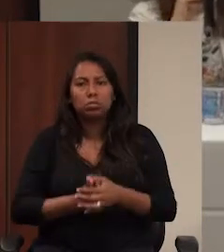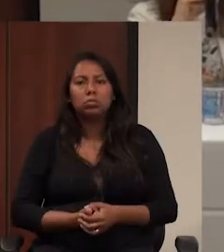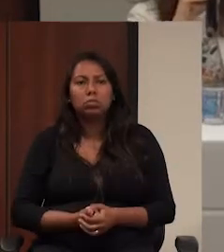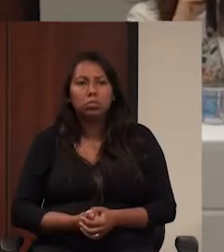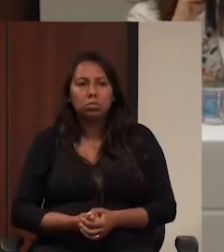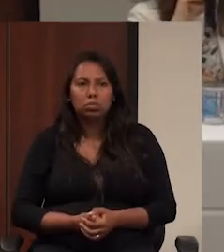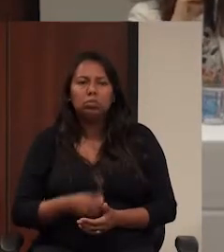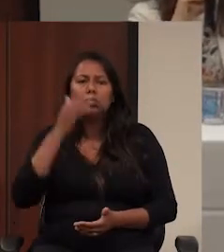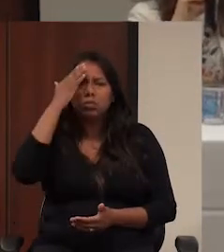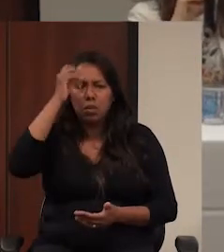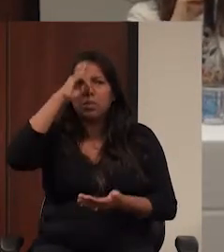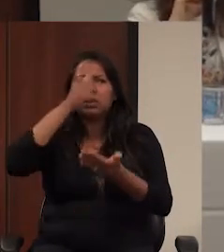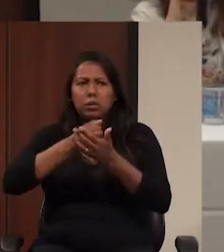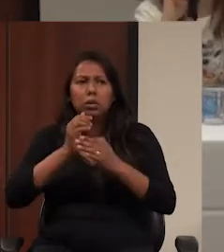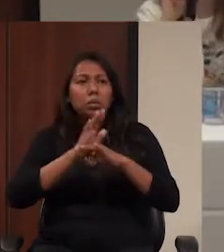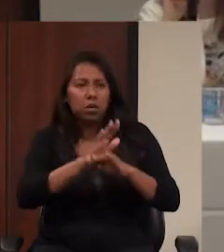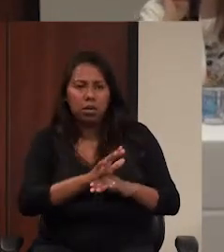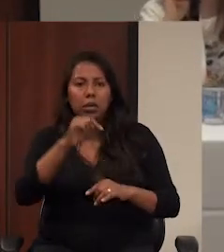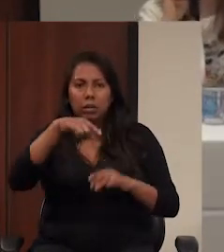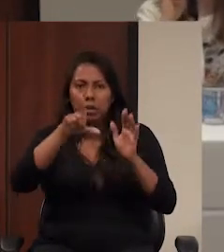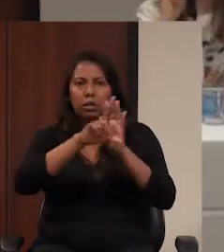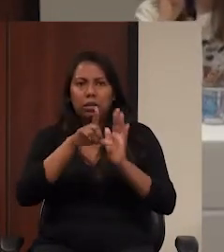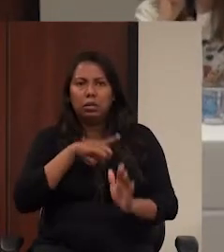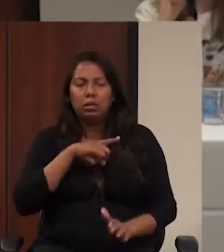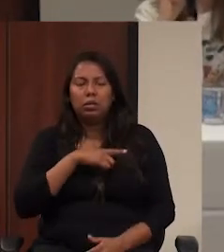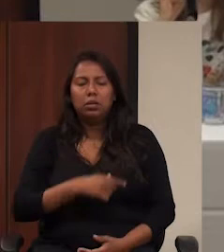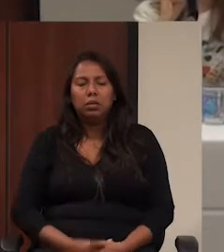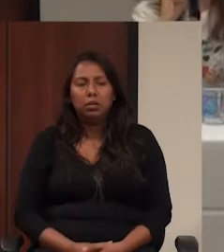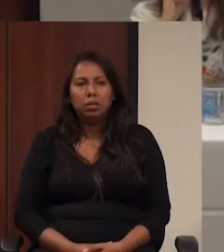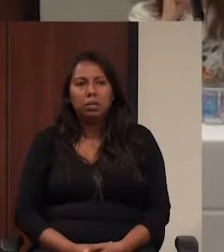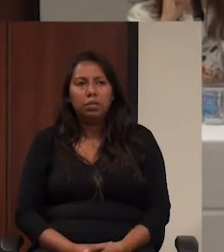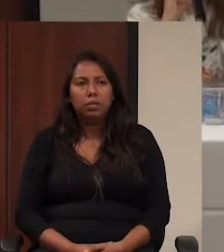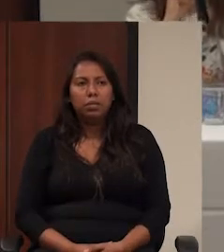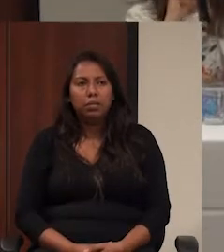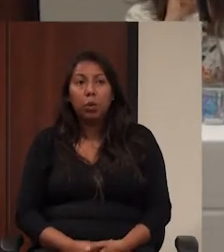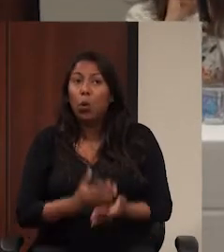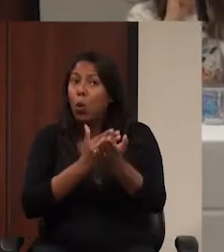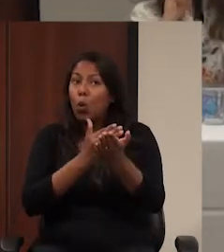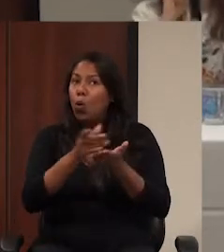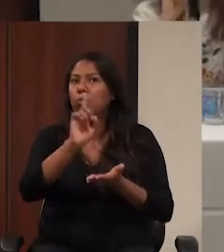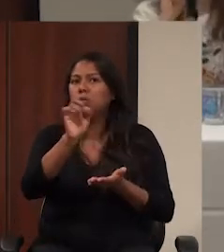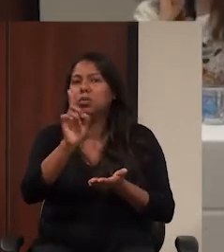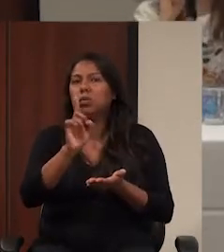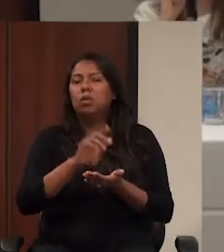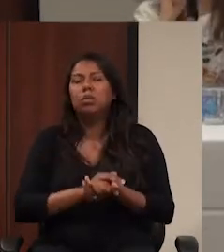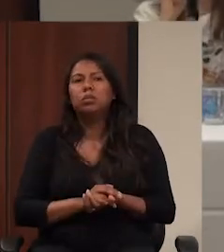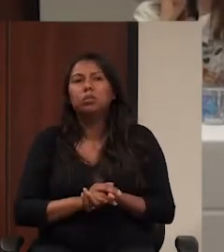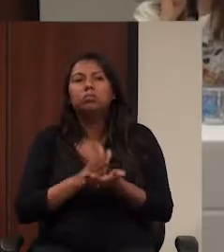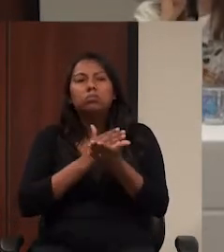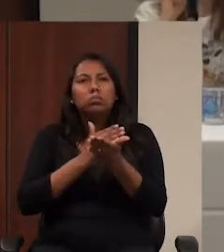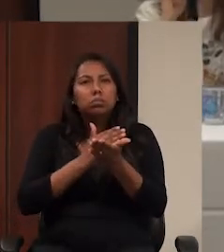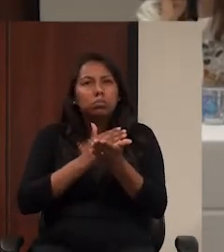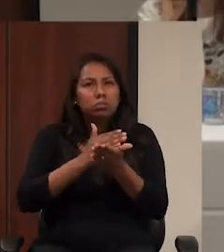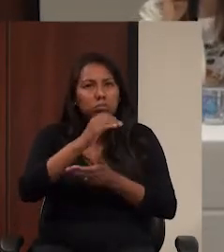como nova ferramenta. Então, está na lei, como aqui no Brasil. Não está em vigência ainda, né? Vai passar a ter vigência a partir